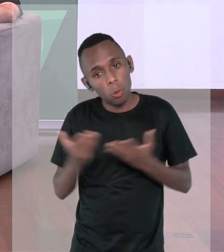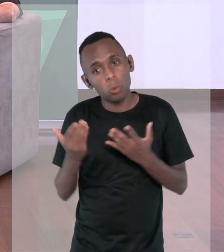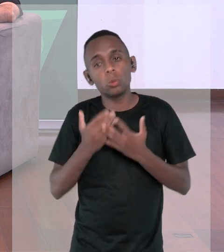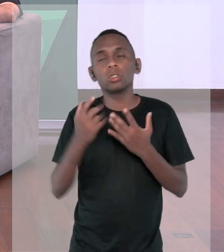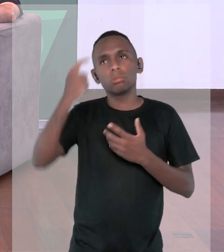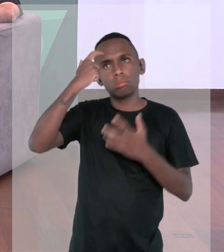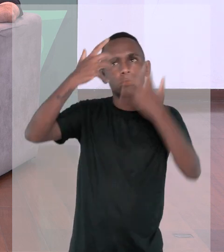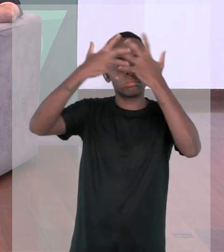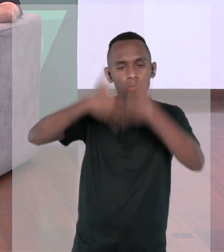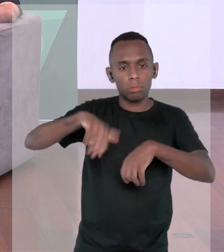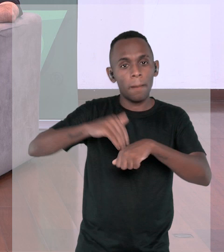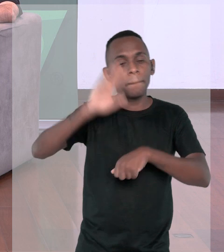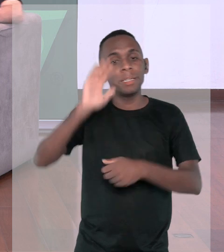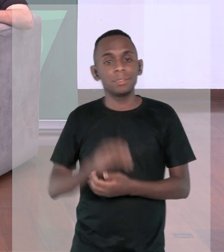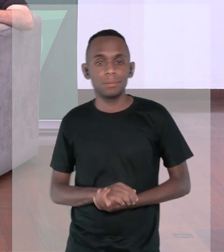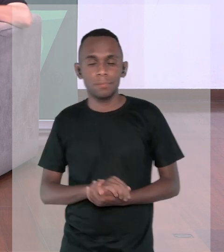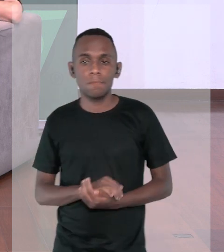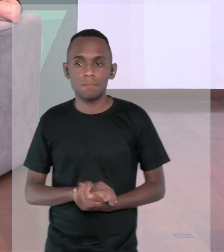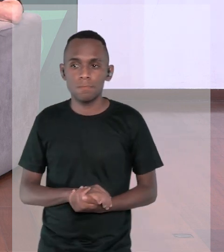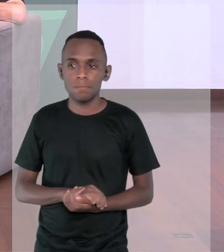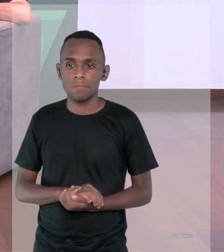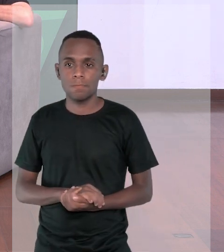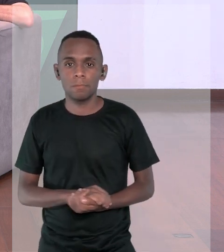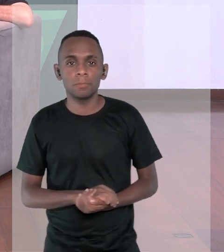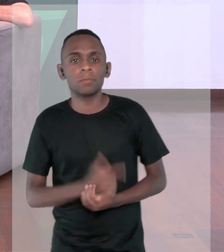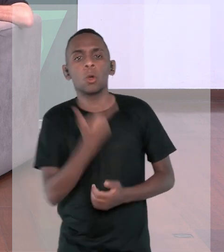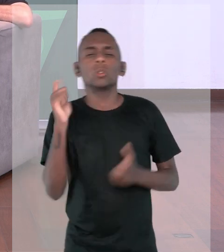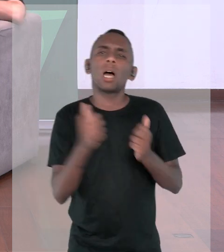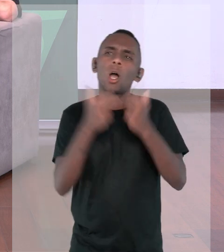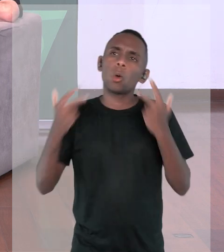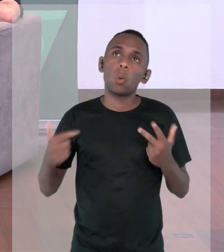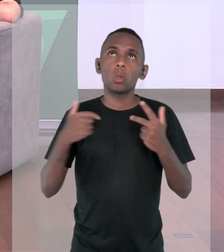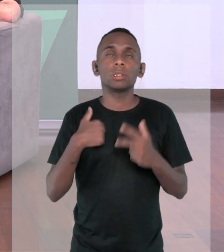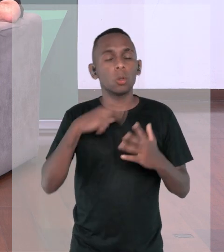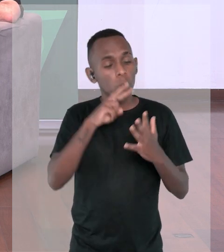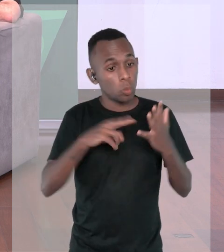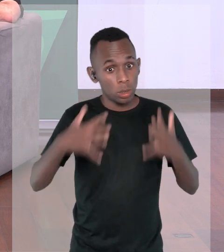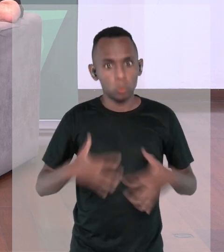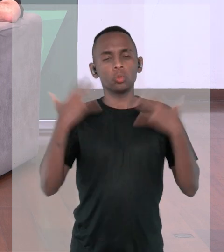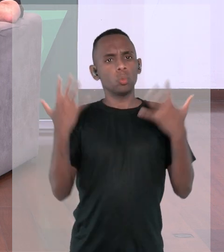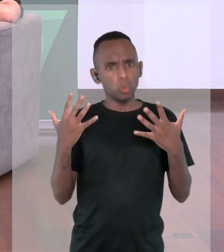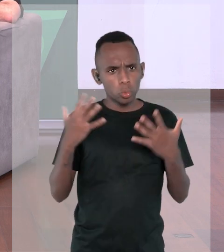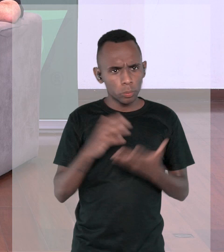mais provocações daqui. Outra questão, Rafa, que eu sinceramente tomei um susto na hora que eu vi.